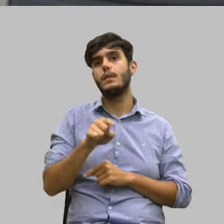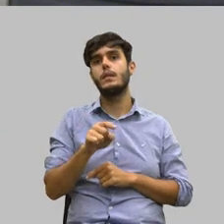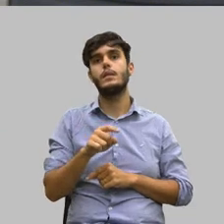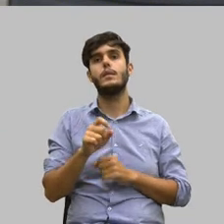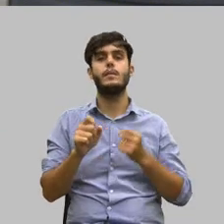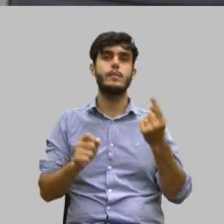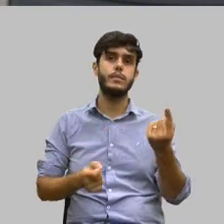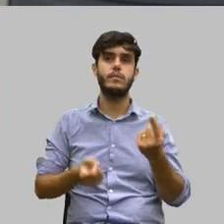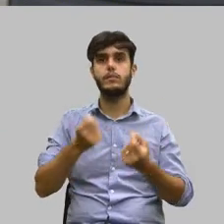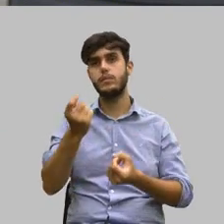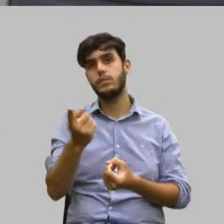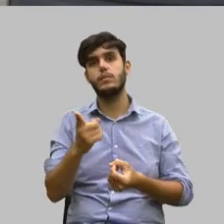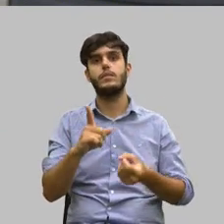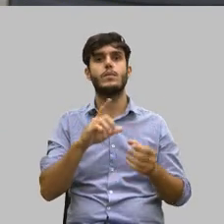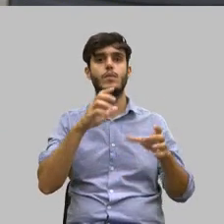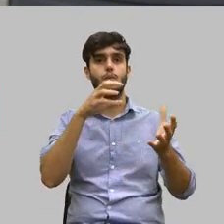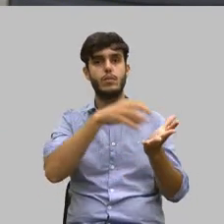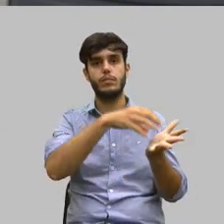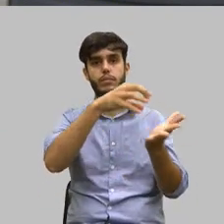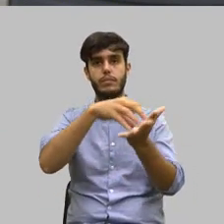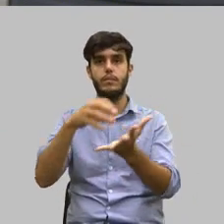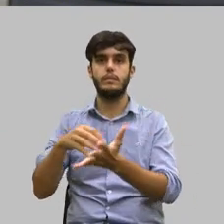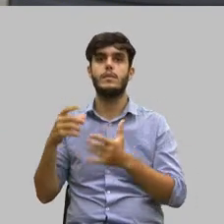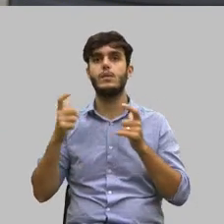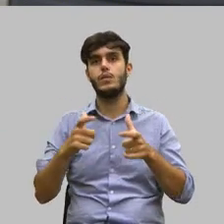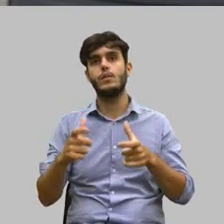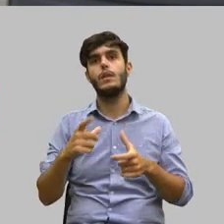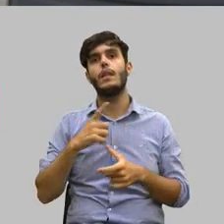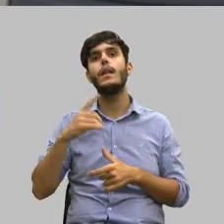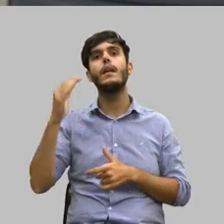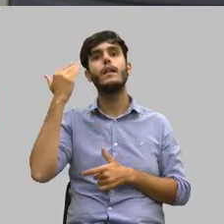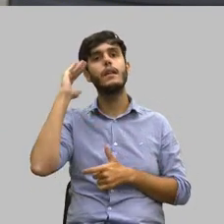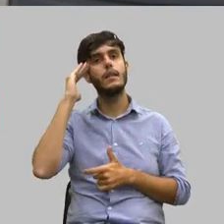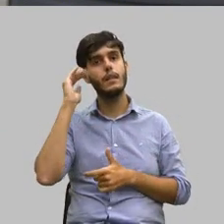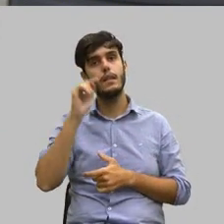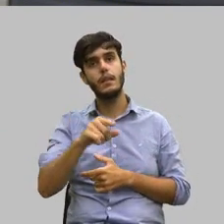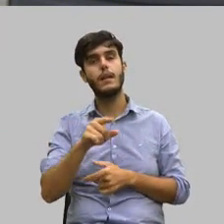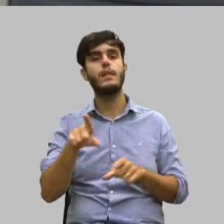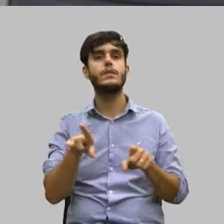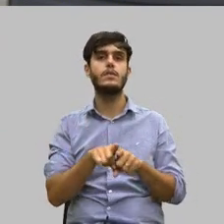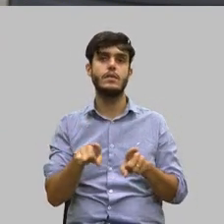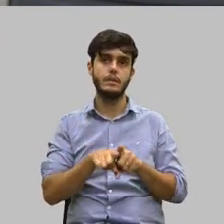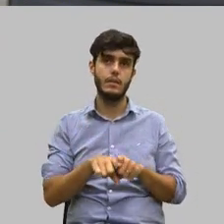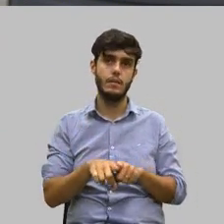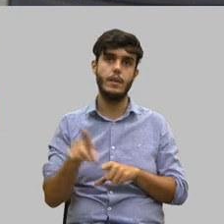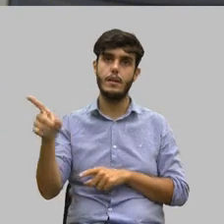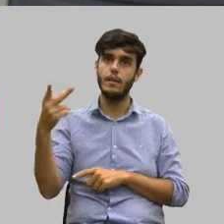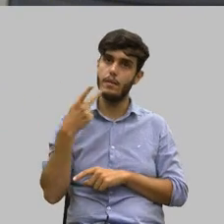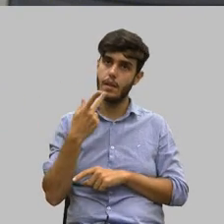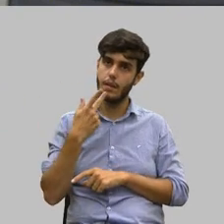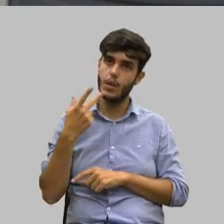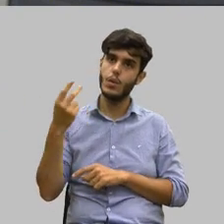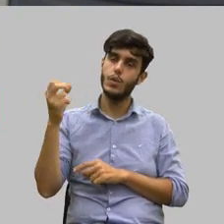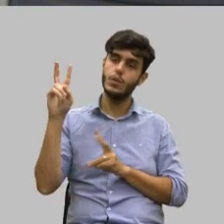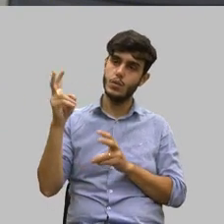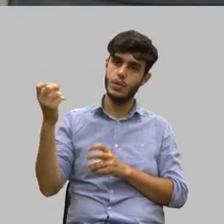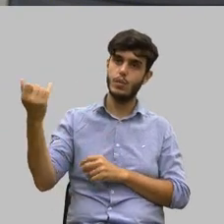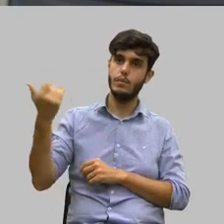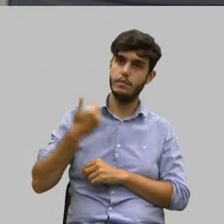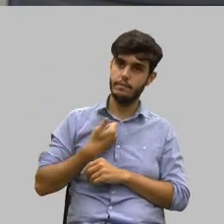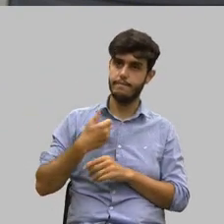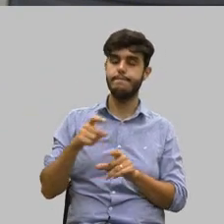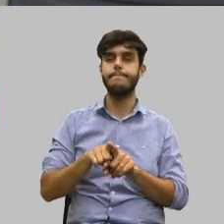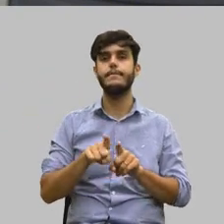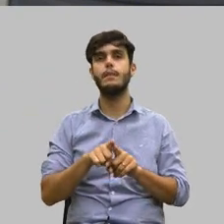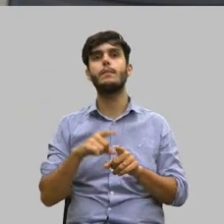unidade a gente toma a ciência toma e dá recomendação o senhor mesmo já né nos apresentou algumas demandas já